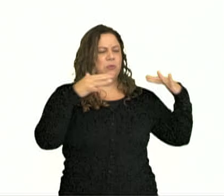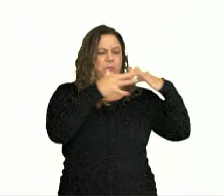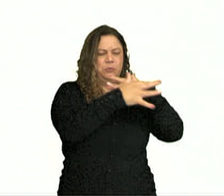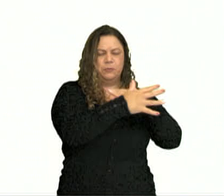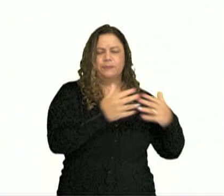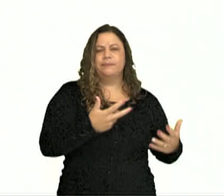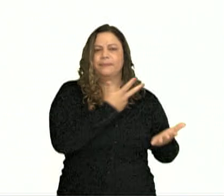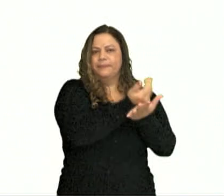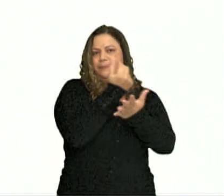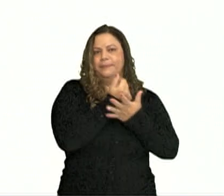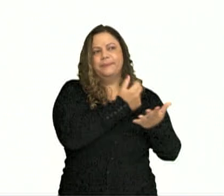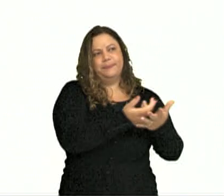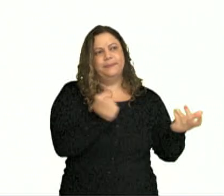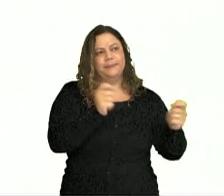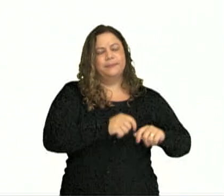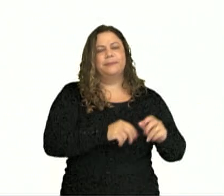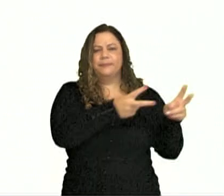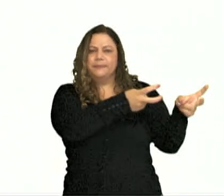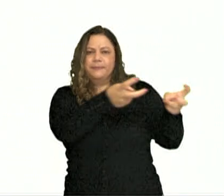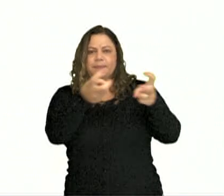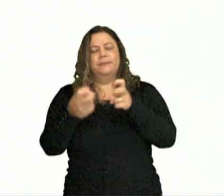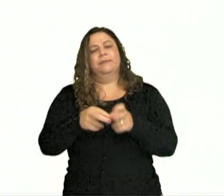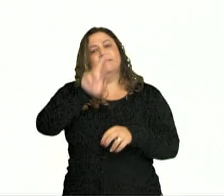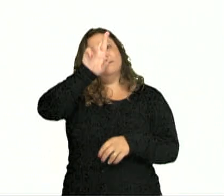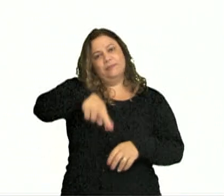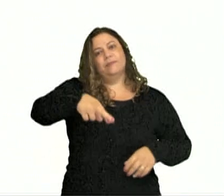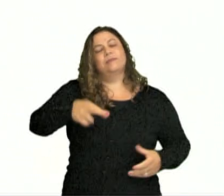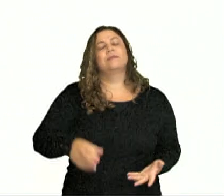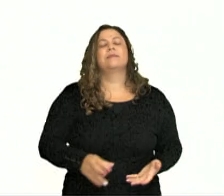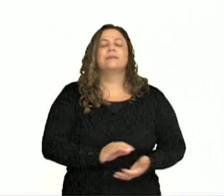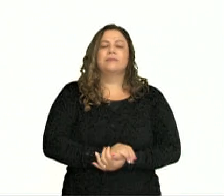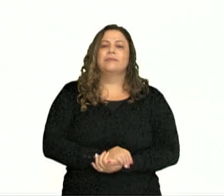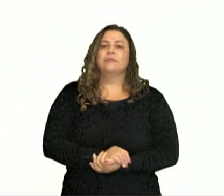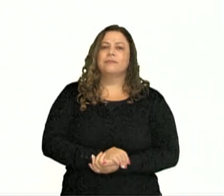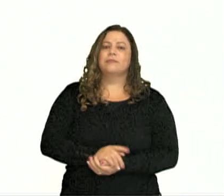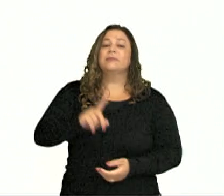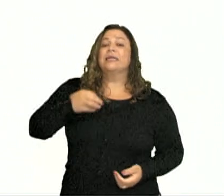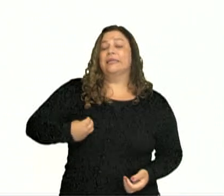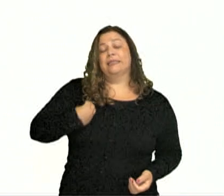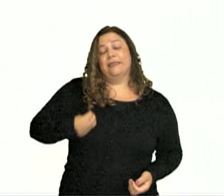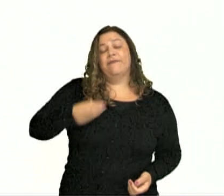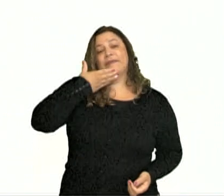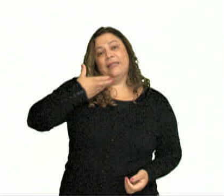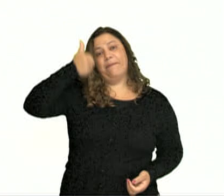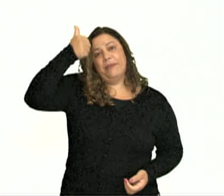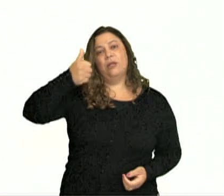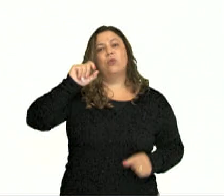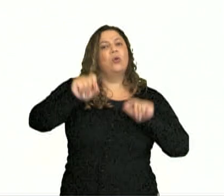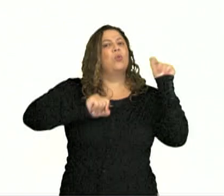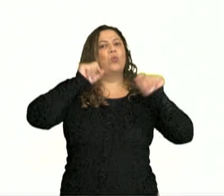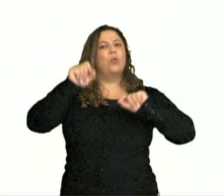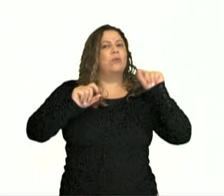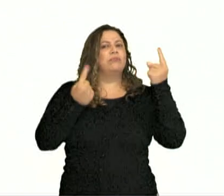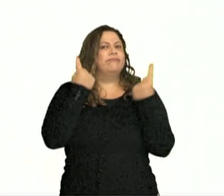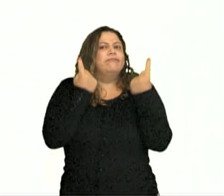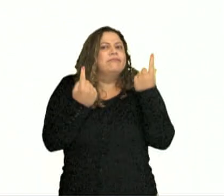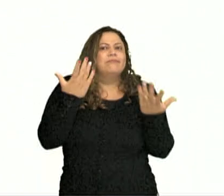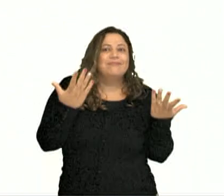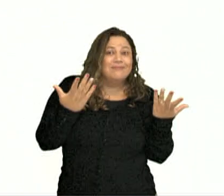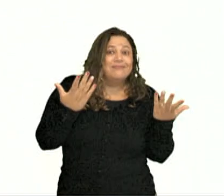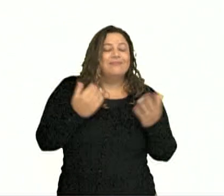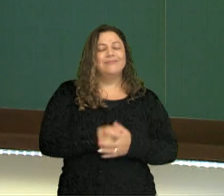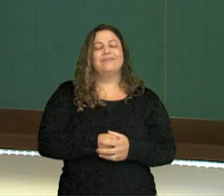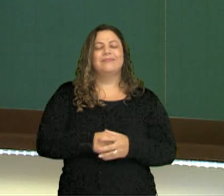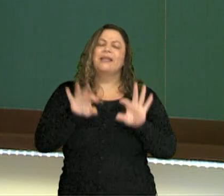perceber aqui, ó, as razões dessa vida melhor. Qual é a vida melhor? É a vida